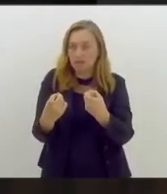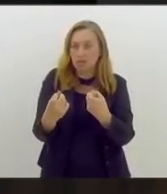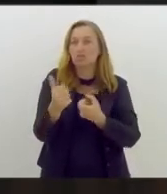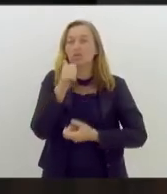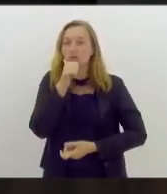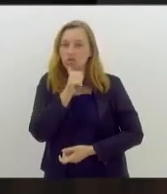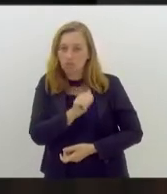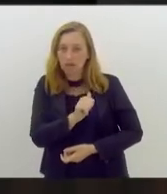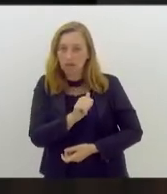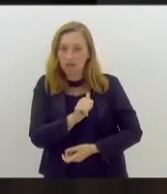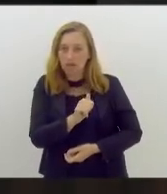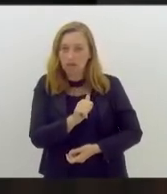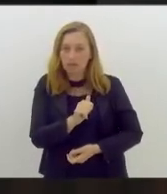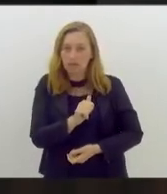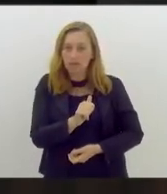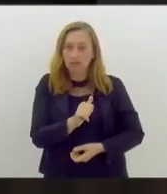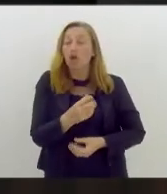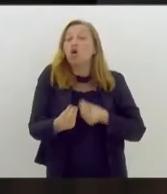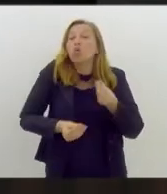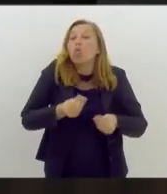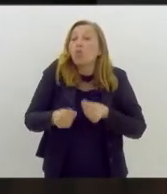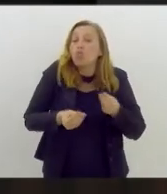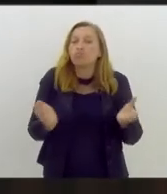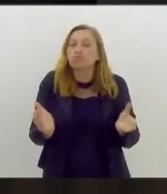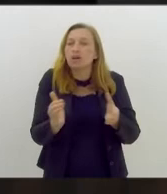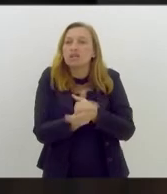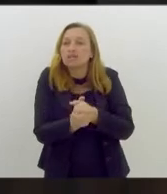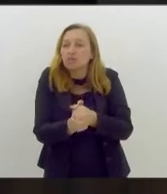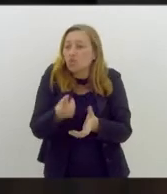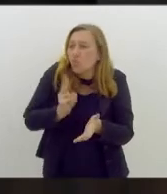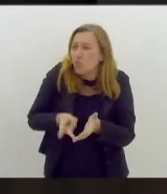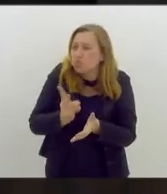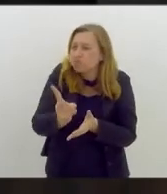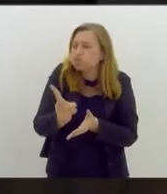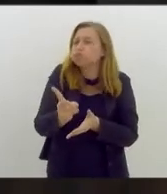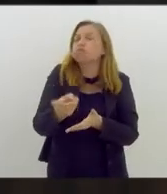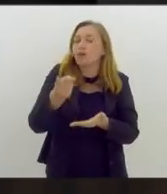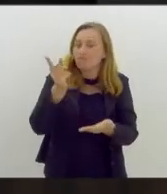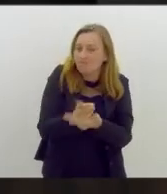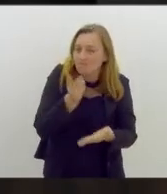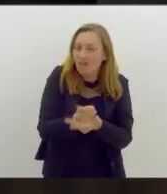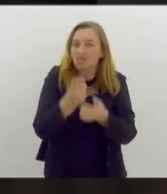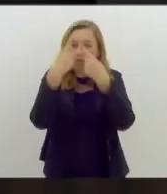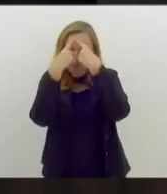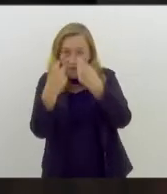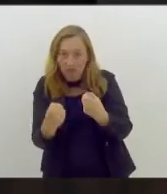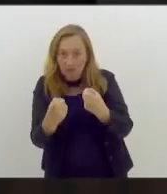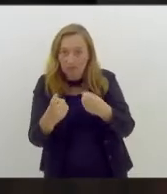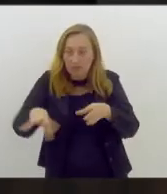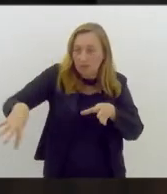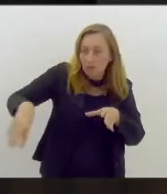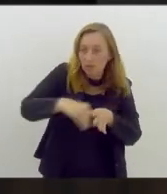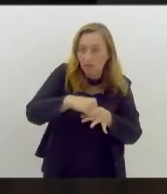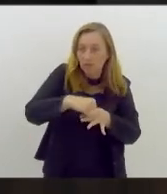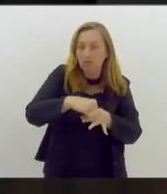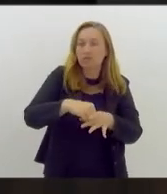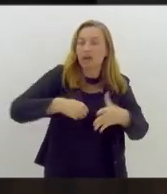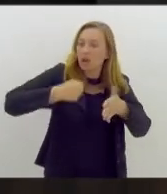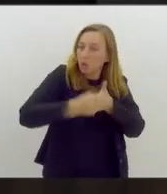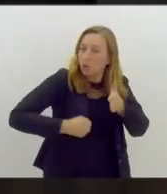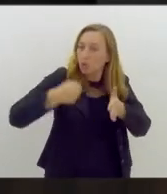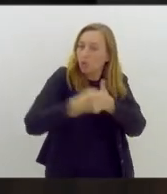as esposas e de como os casamentos continuavam apesar da violência. Engajado na causa,